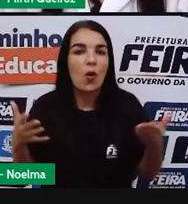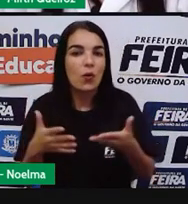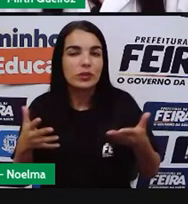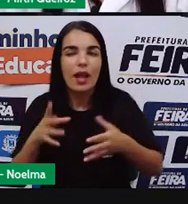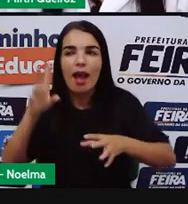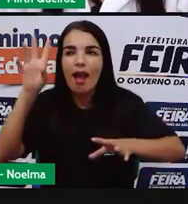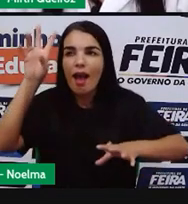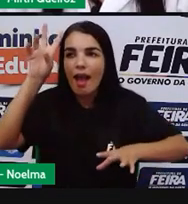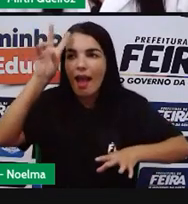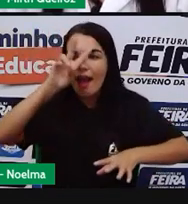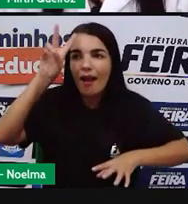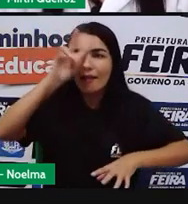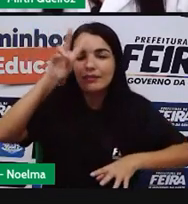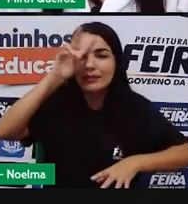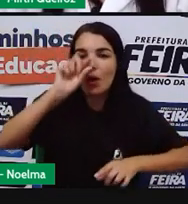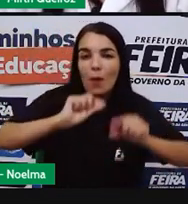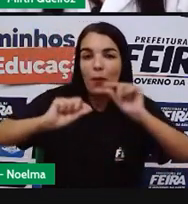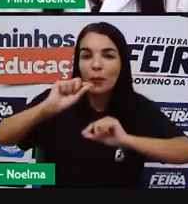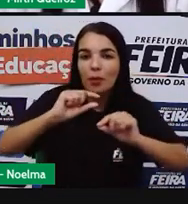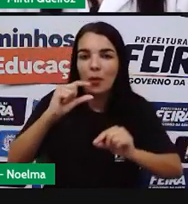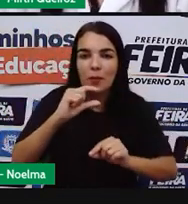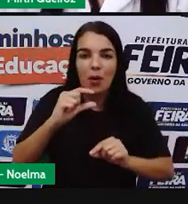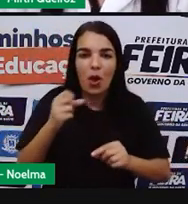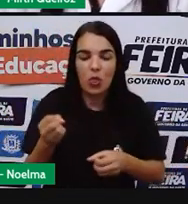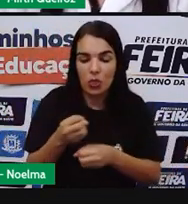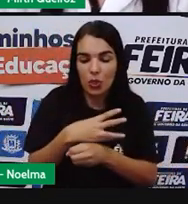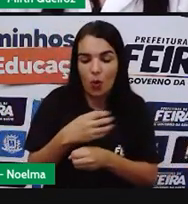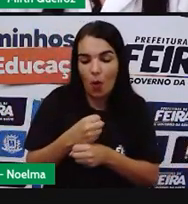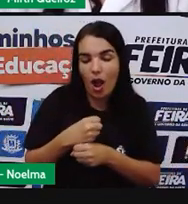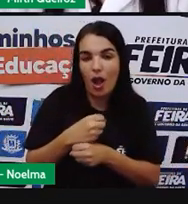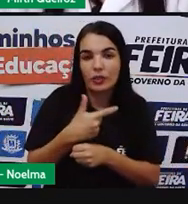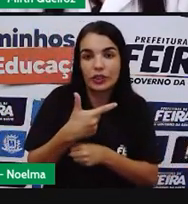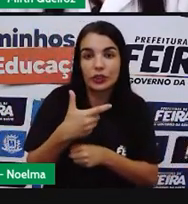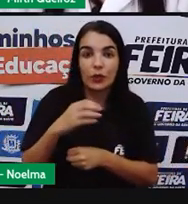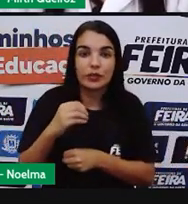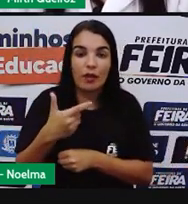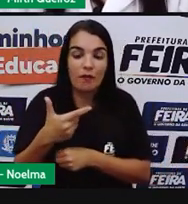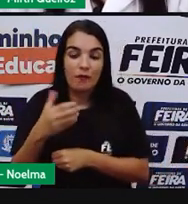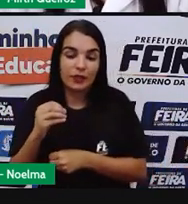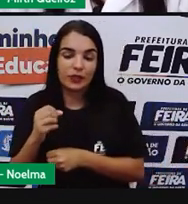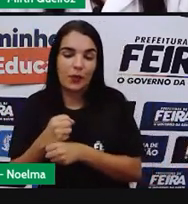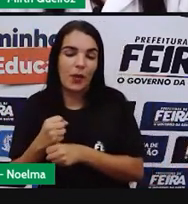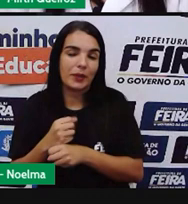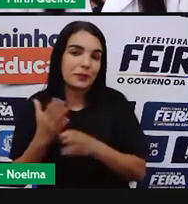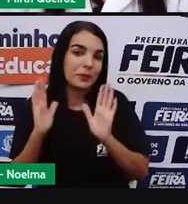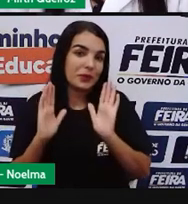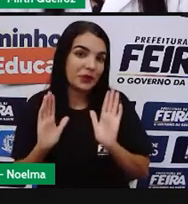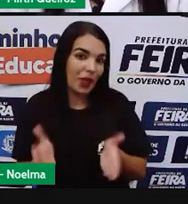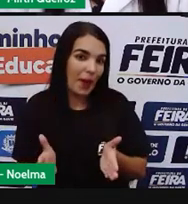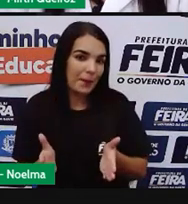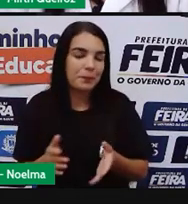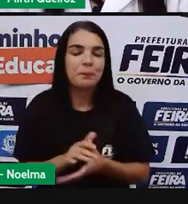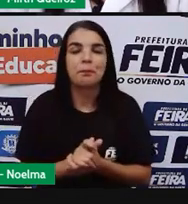E hoje nós recordaremos aí um pouco do nosso ano letivo 2020, né? Que a